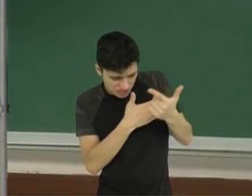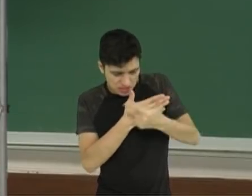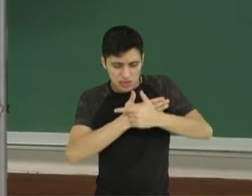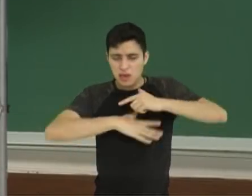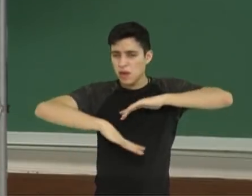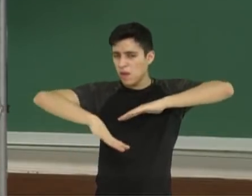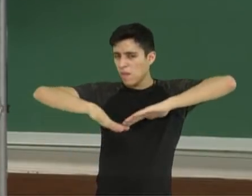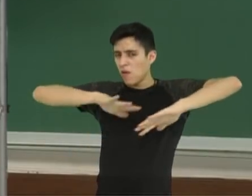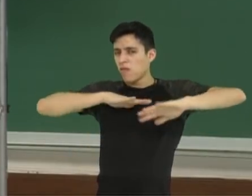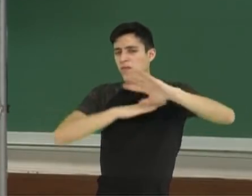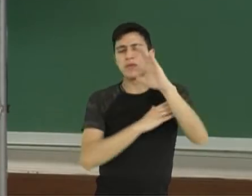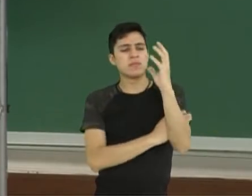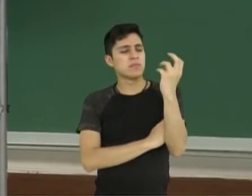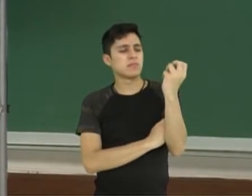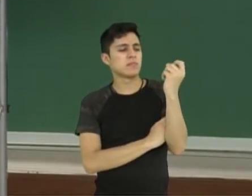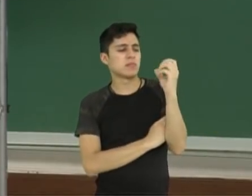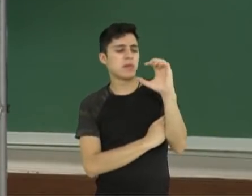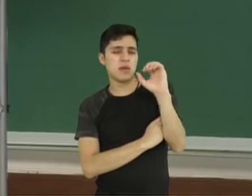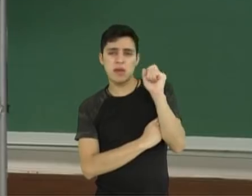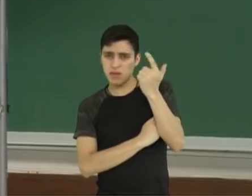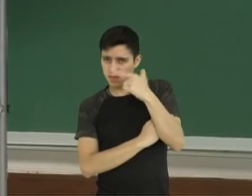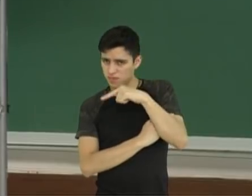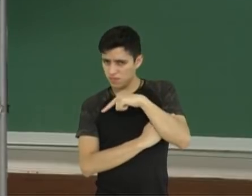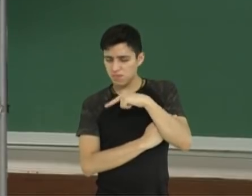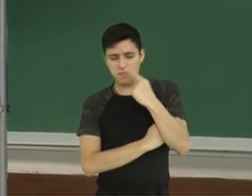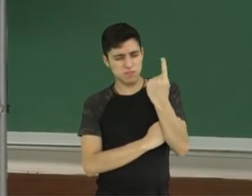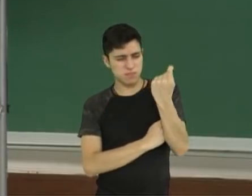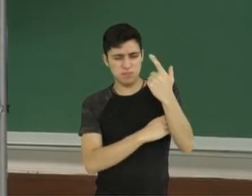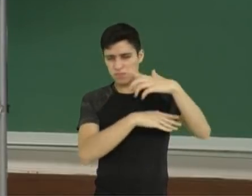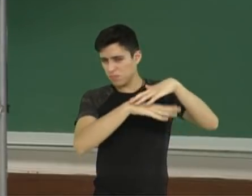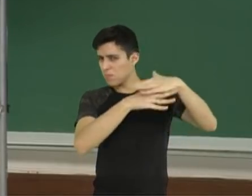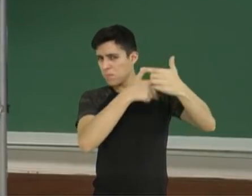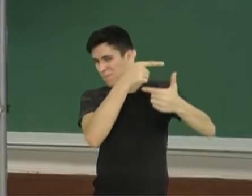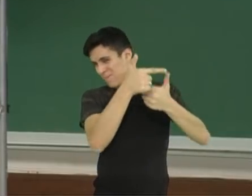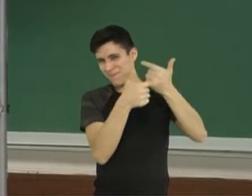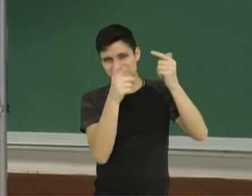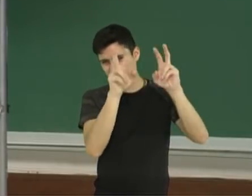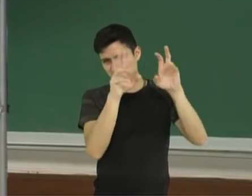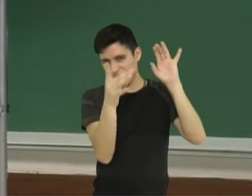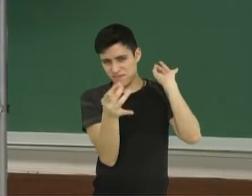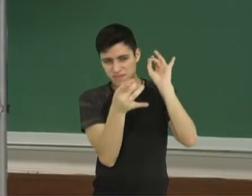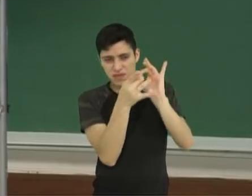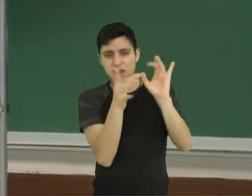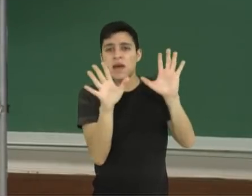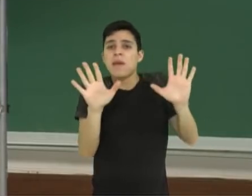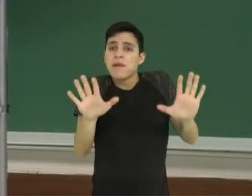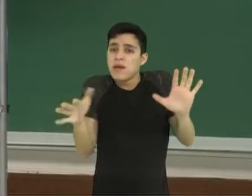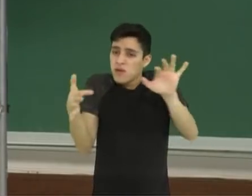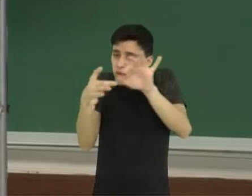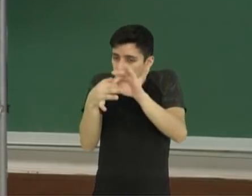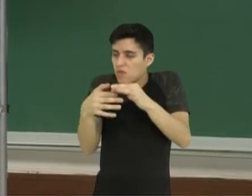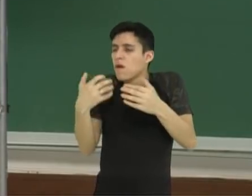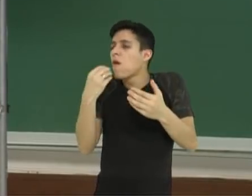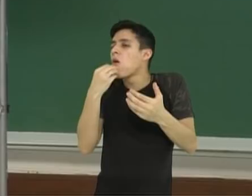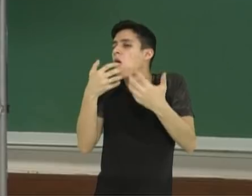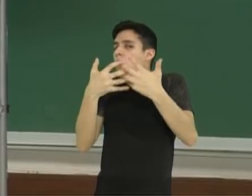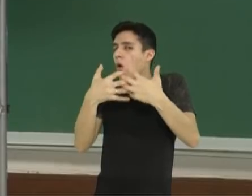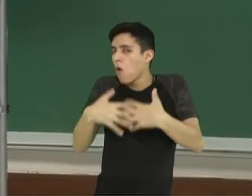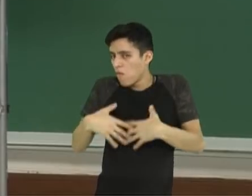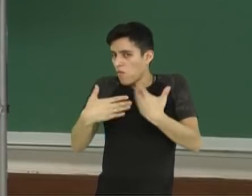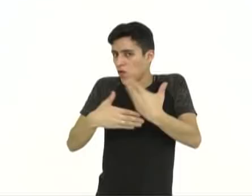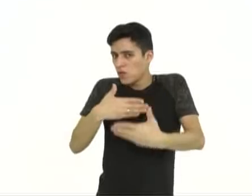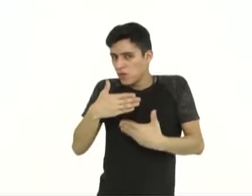movimentação. Trabalha individualmente, mas também em conjunto com o sistema esquelético. Vamos ver o